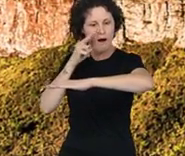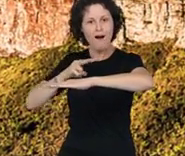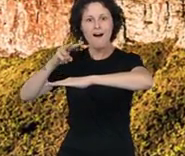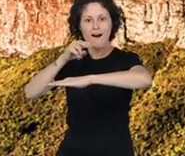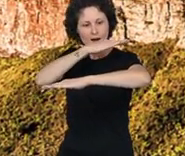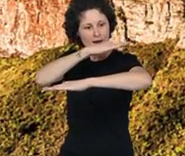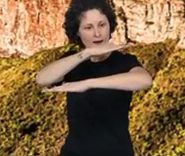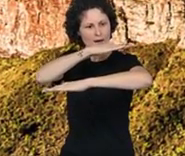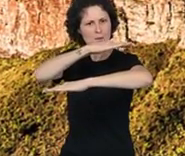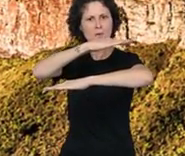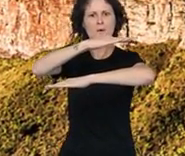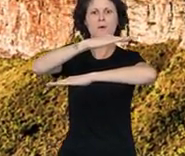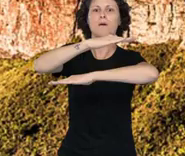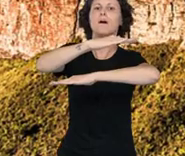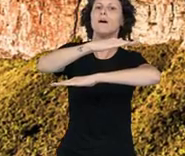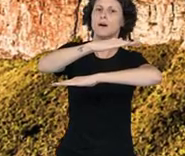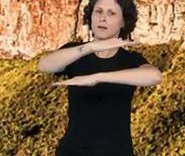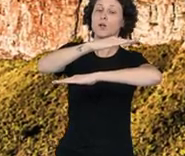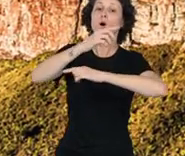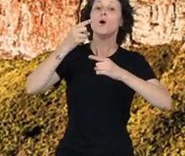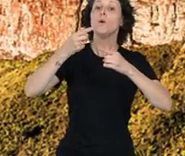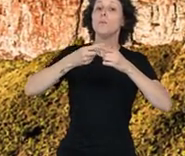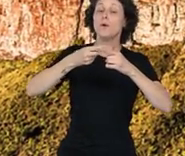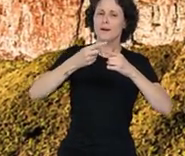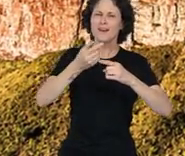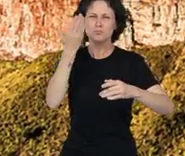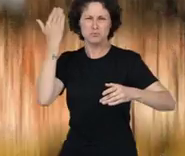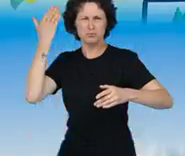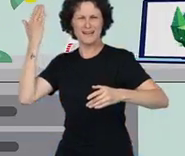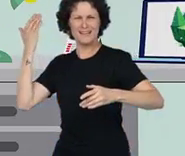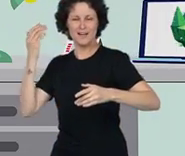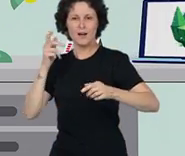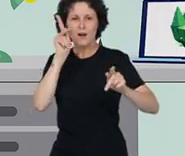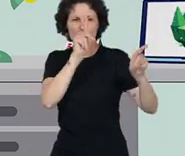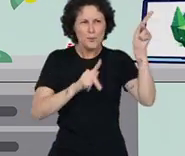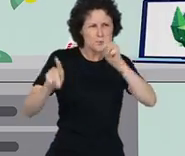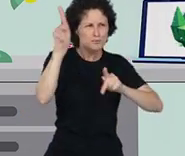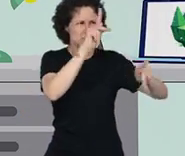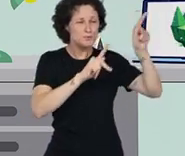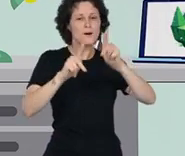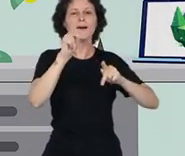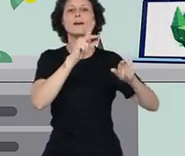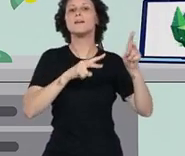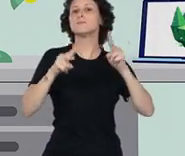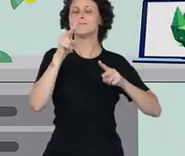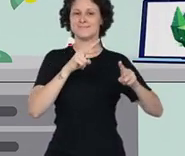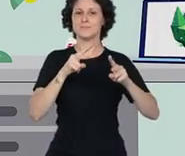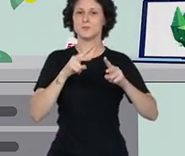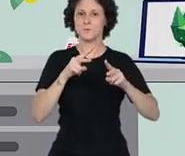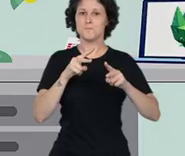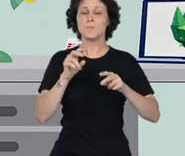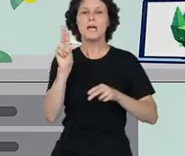é plano. Este topo plano é o resultado do intemperismo. Bom, a palavra parece complicada, mas